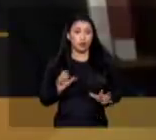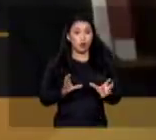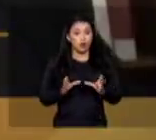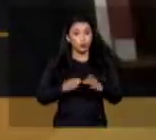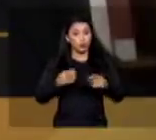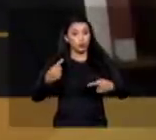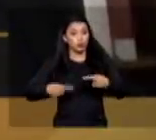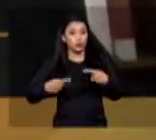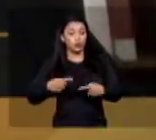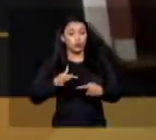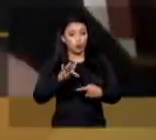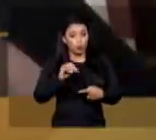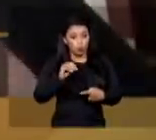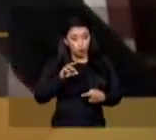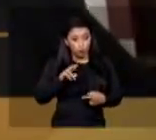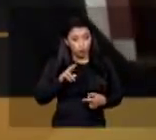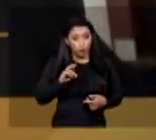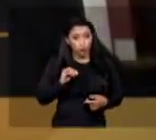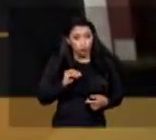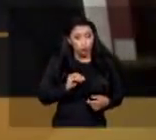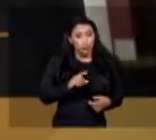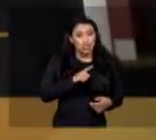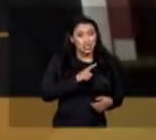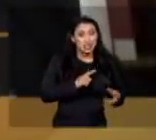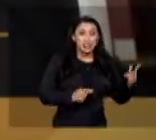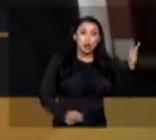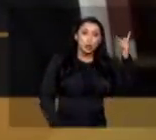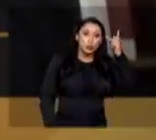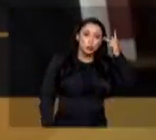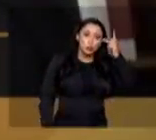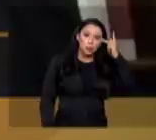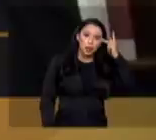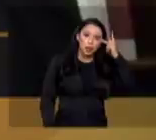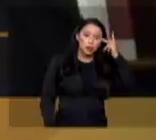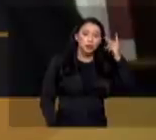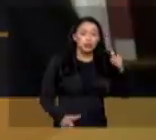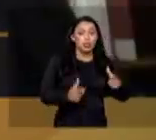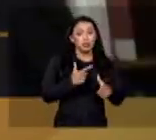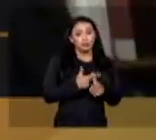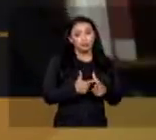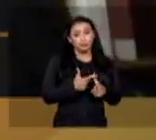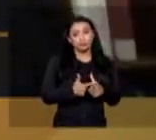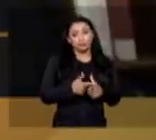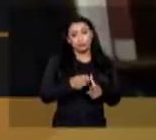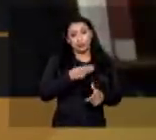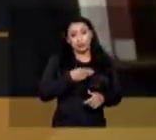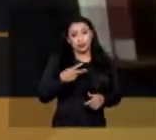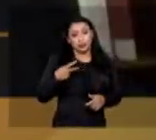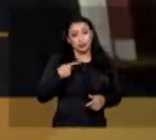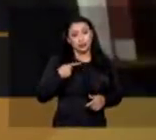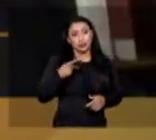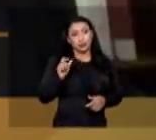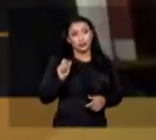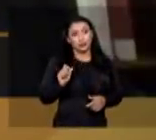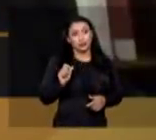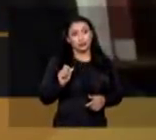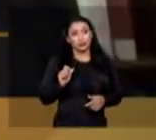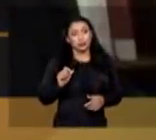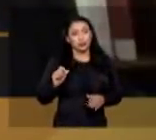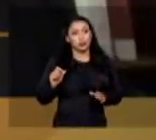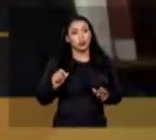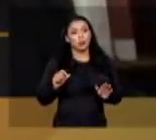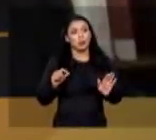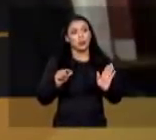da competência de São Paulo, foi ferida no agravo regimental pelo Ministério Público, mas no último